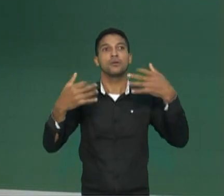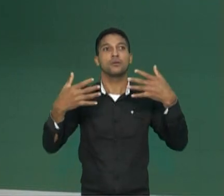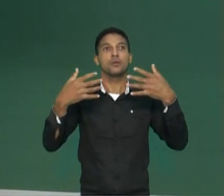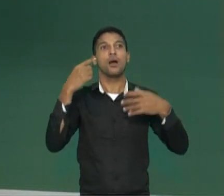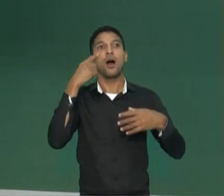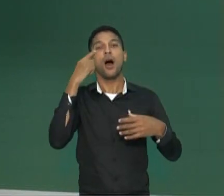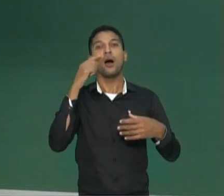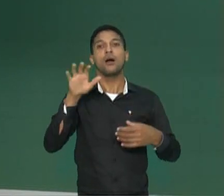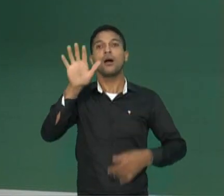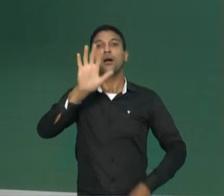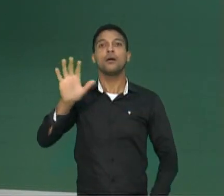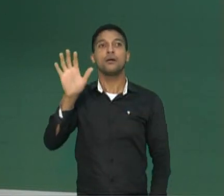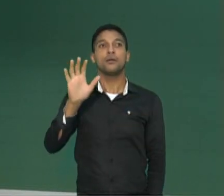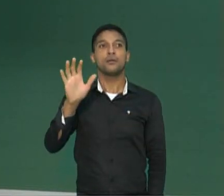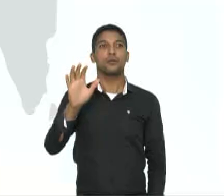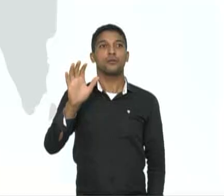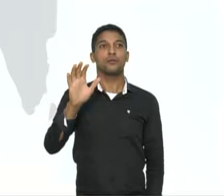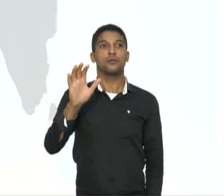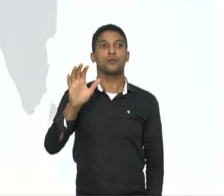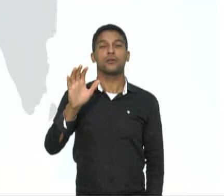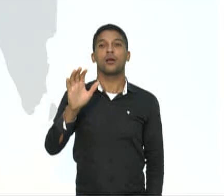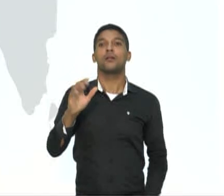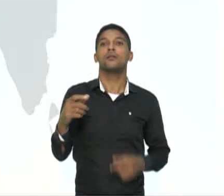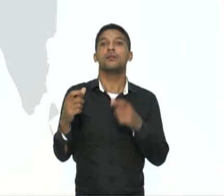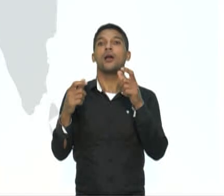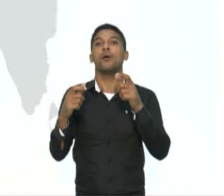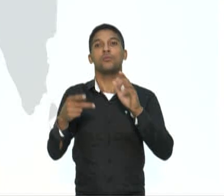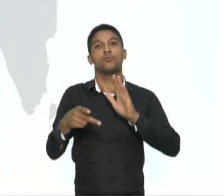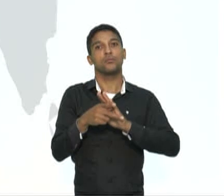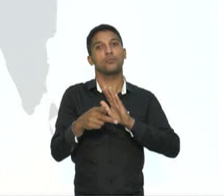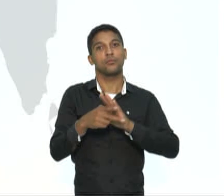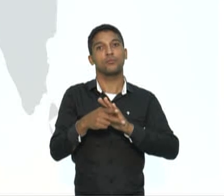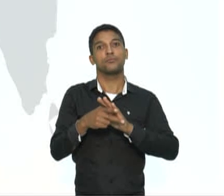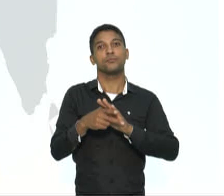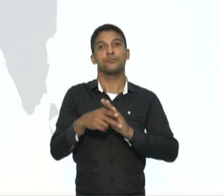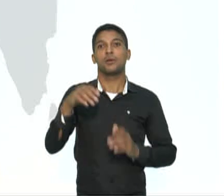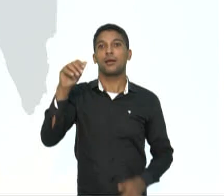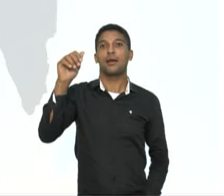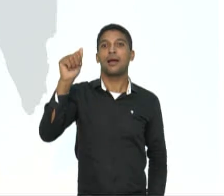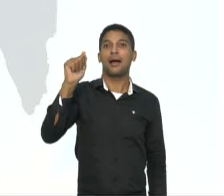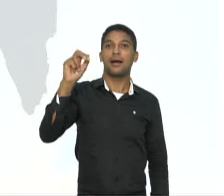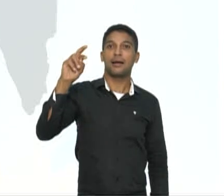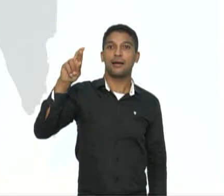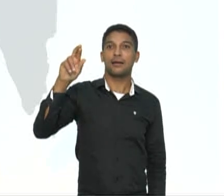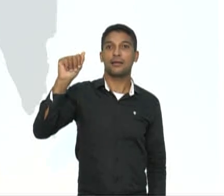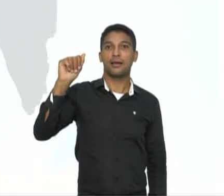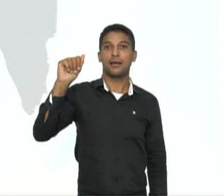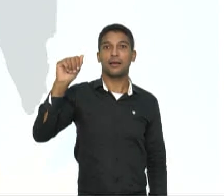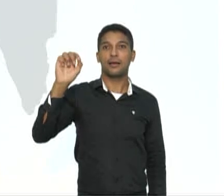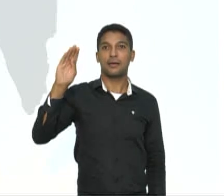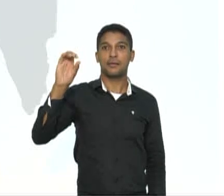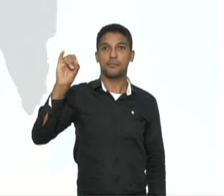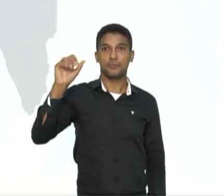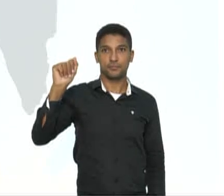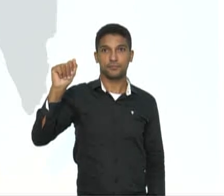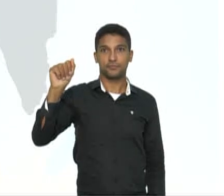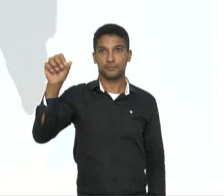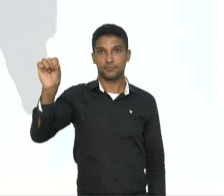aqui, naquela região do Golfo Pérsico, da Arábia Saudita, depois no califado ortodoxo,